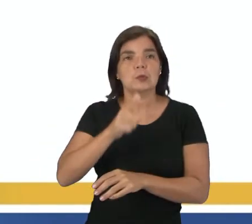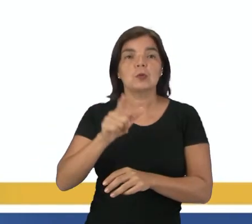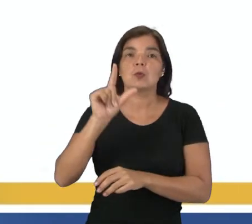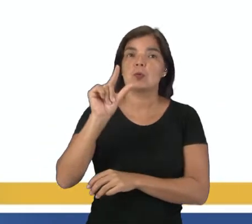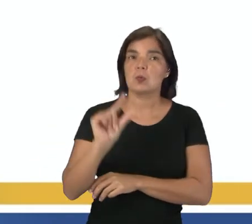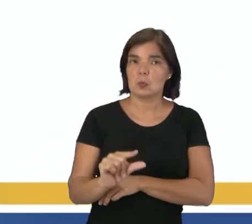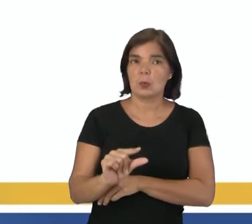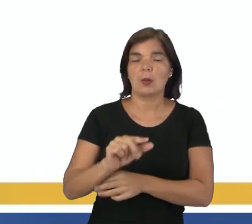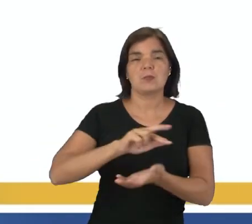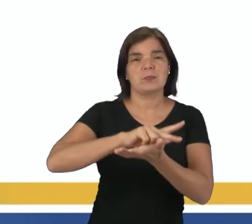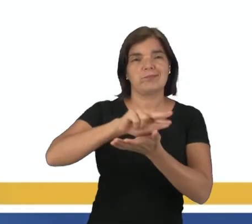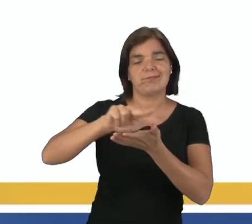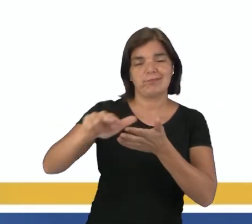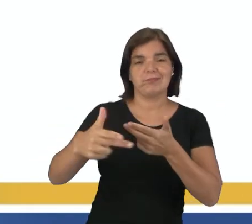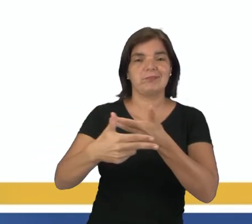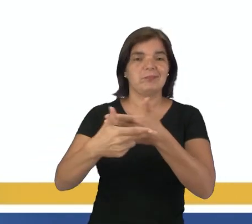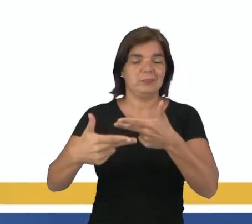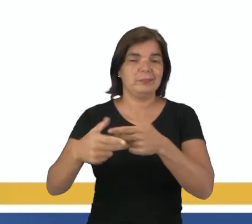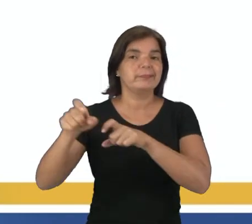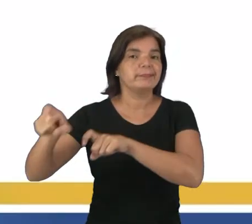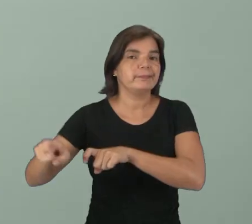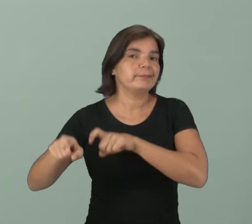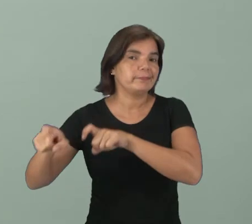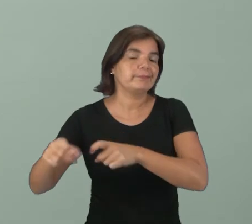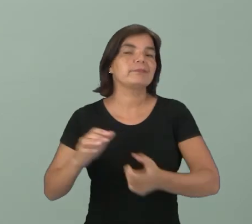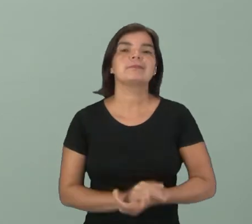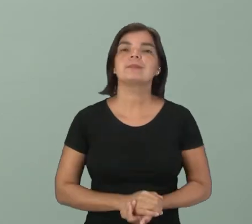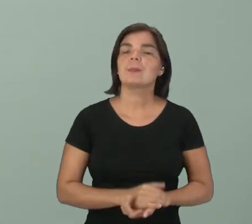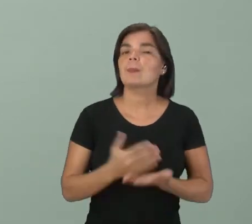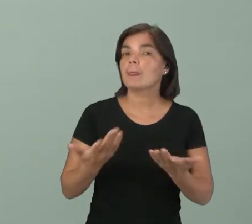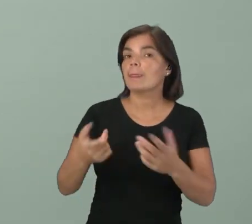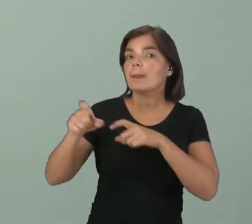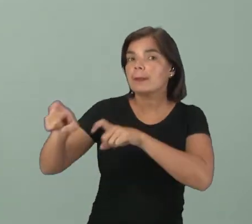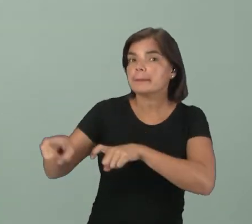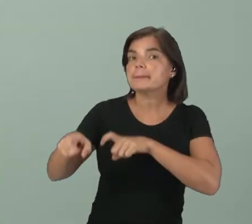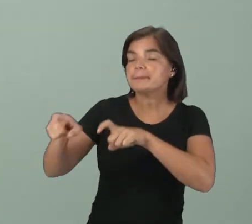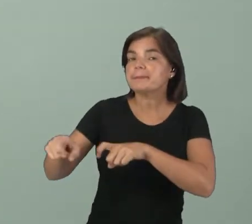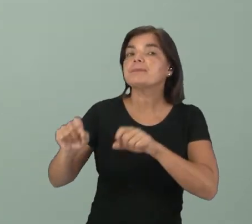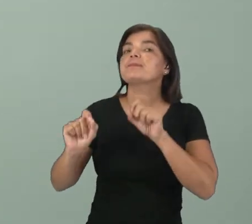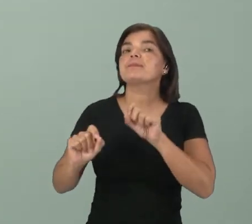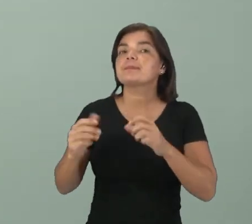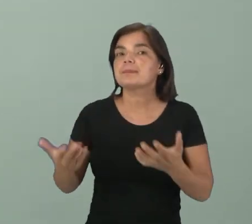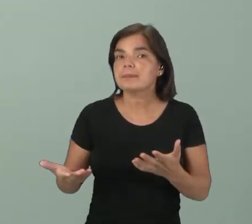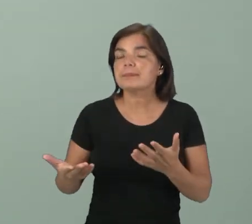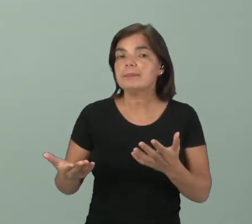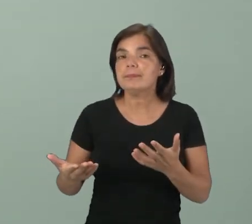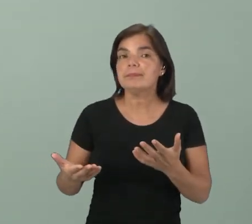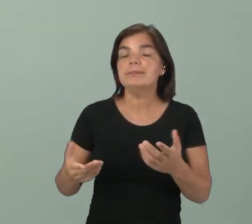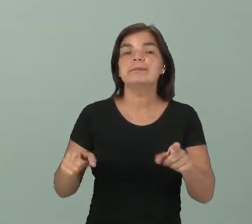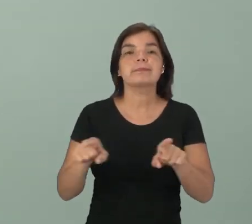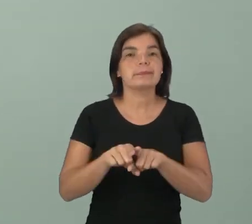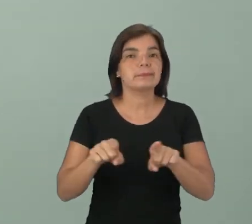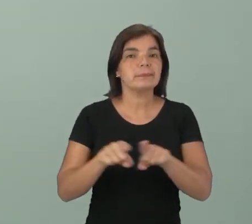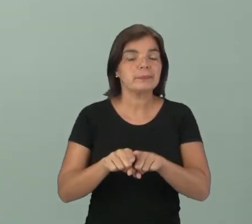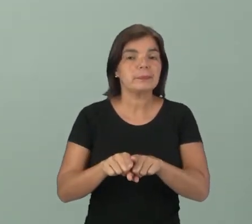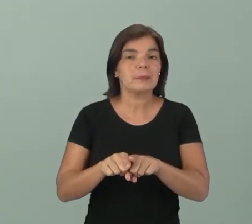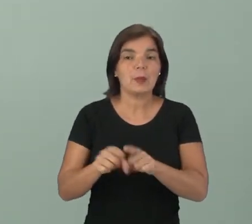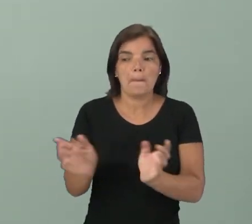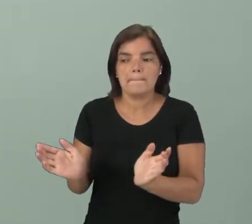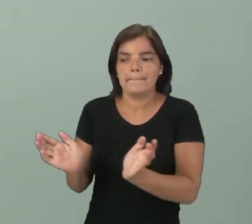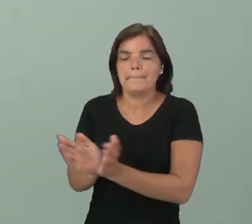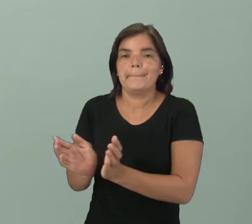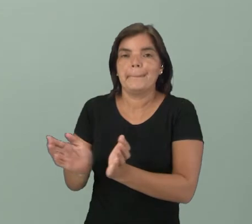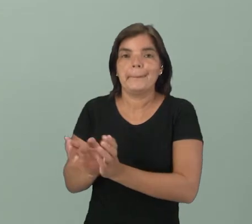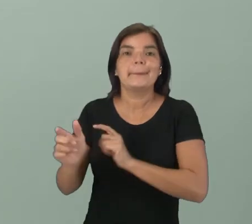é diminuição da variedade produtiva no campo ou seja o campo passa a exercer o monopólio